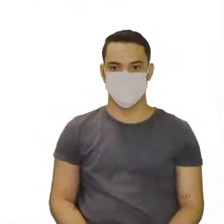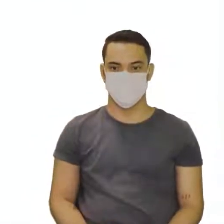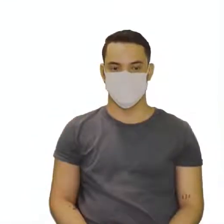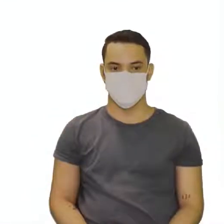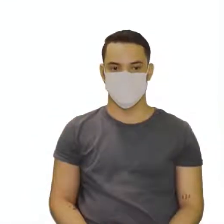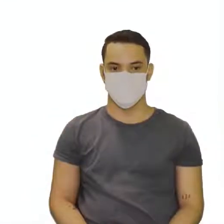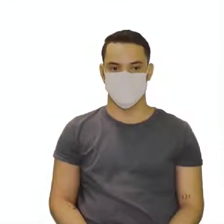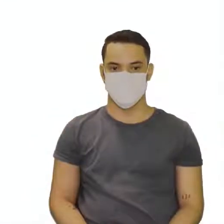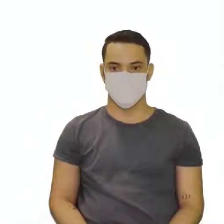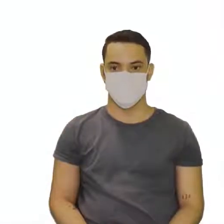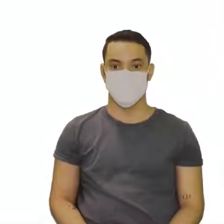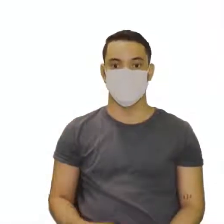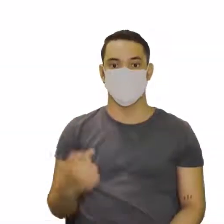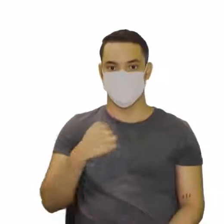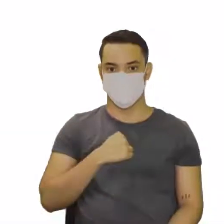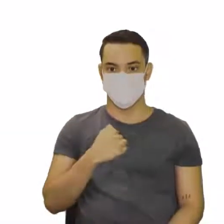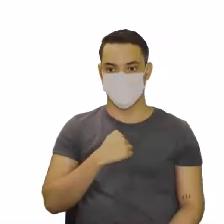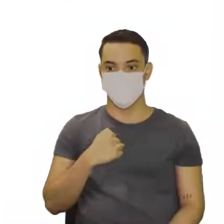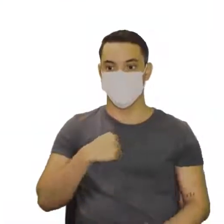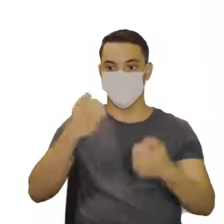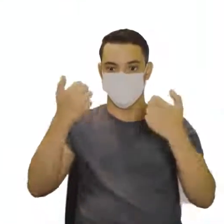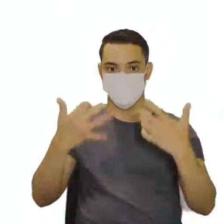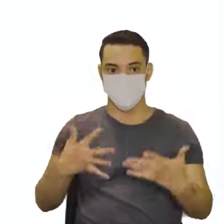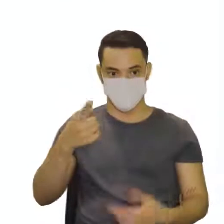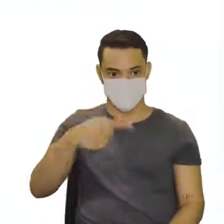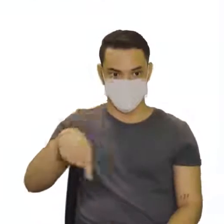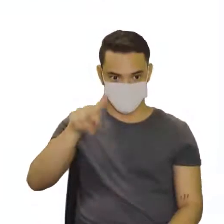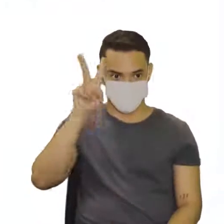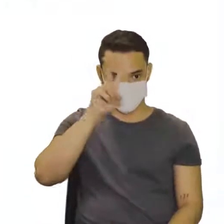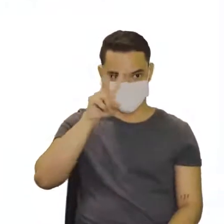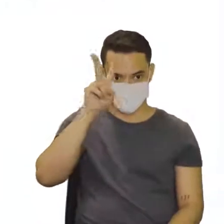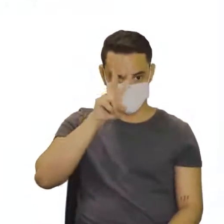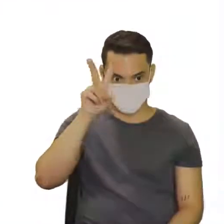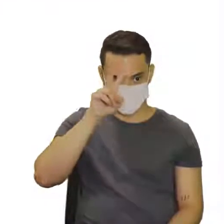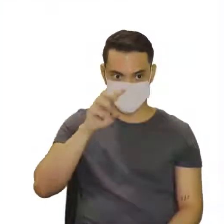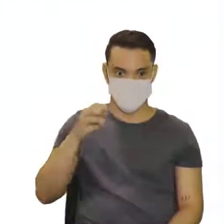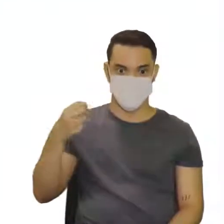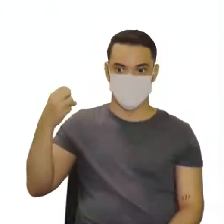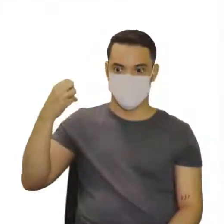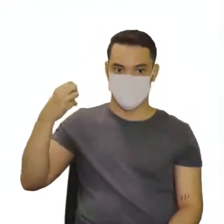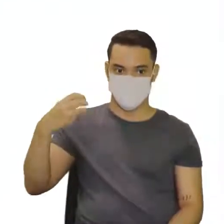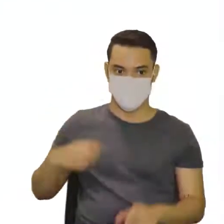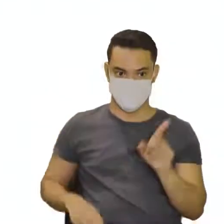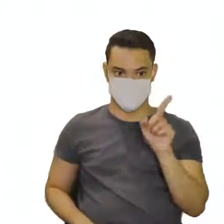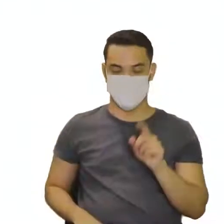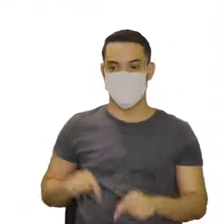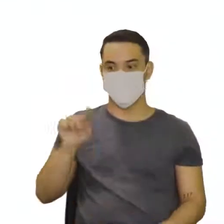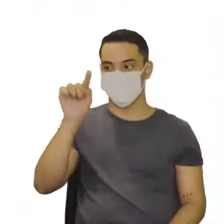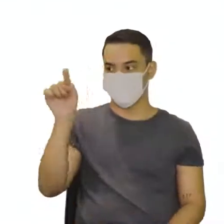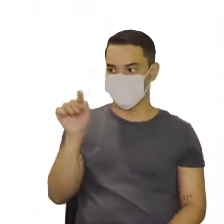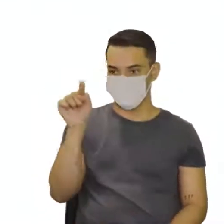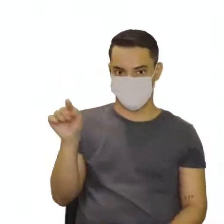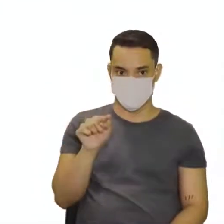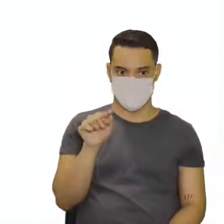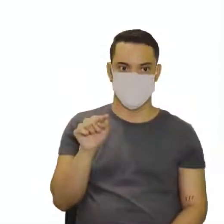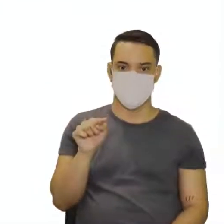eletromotriz, tá? Que eu falei para vocês, força eletromotriz aqui dessa forma, eu estou falando de